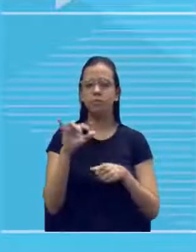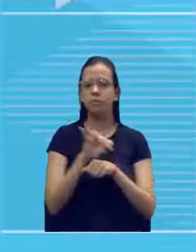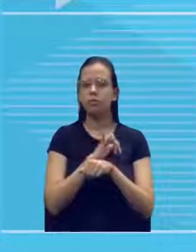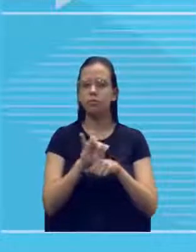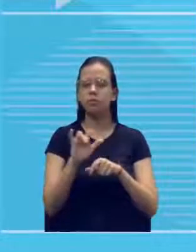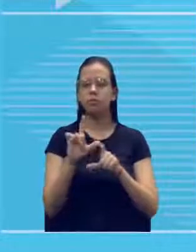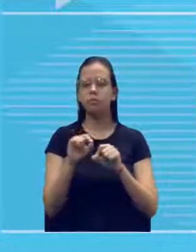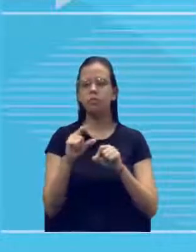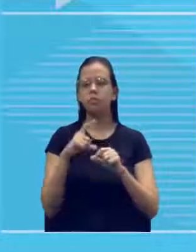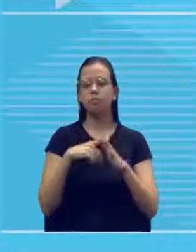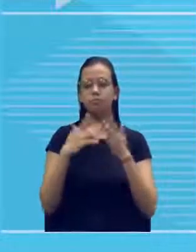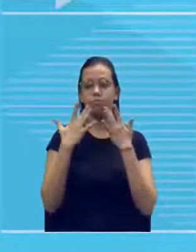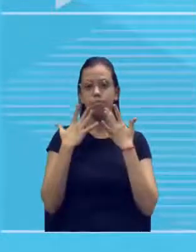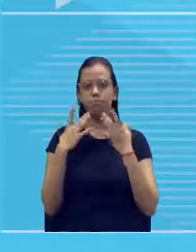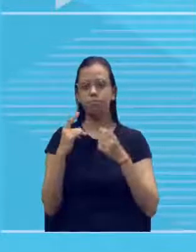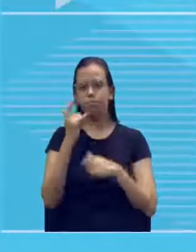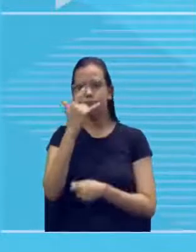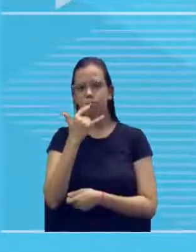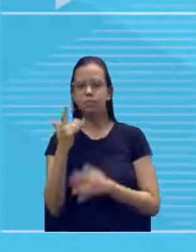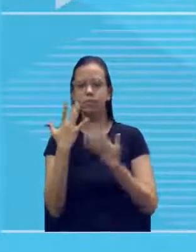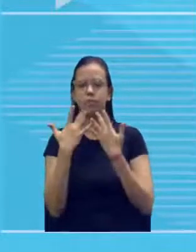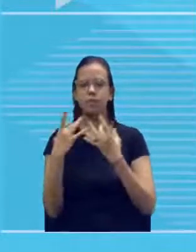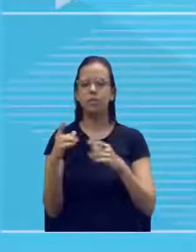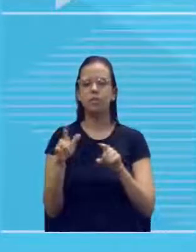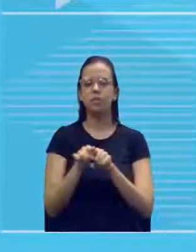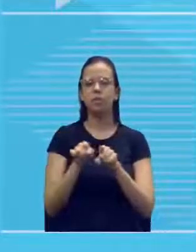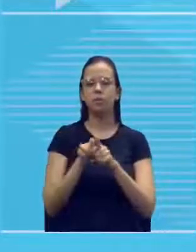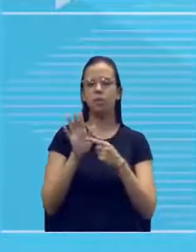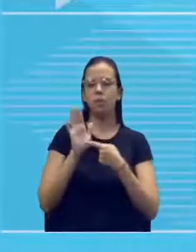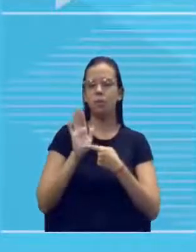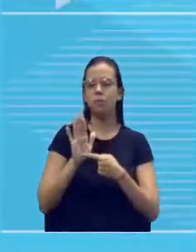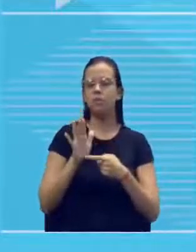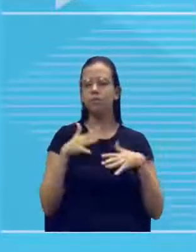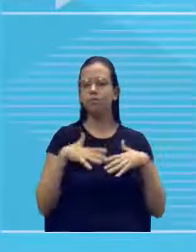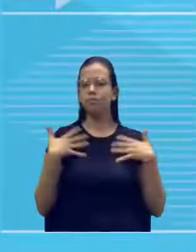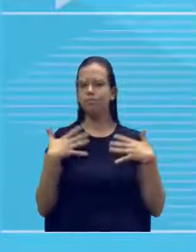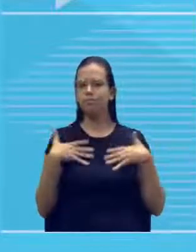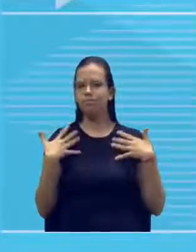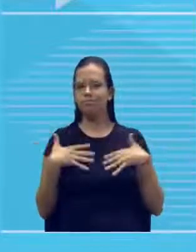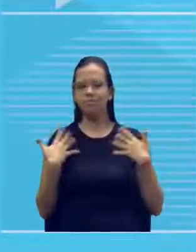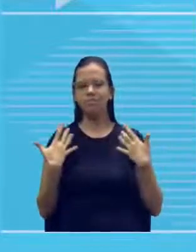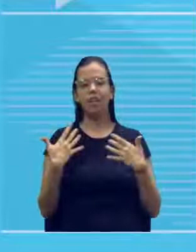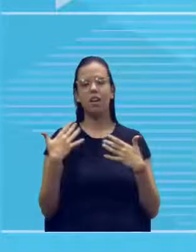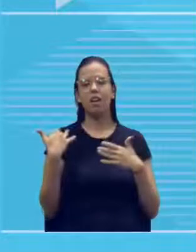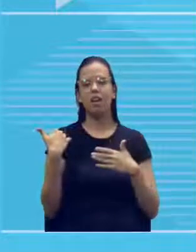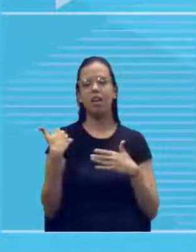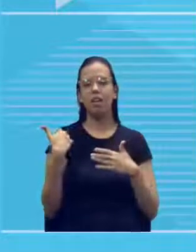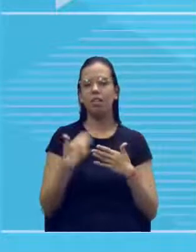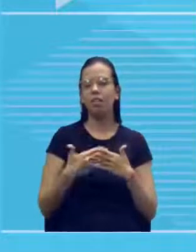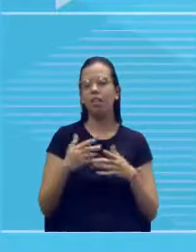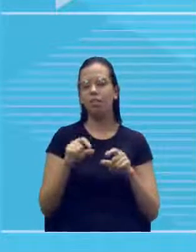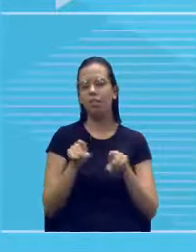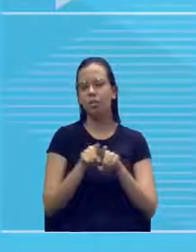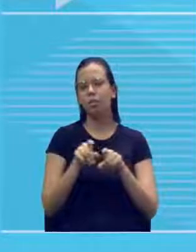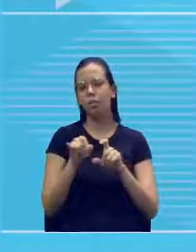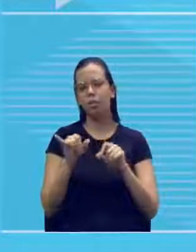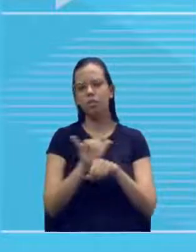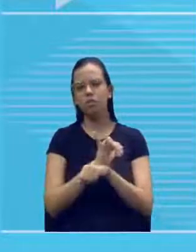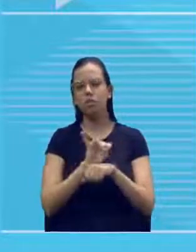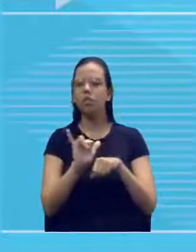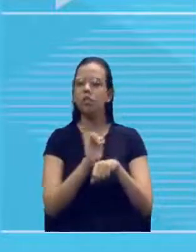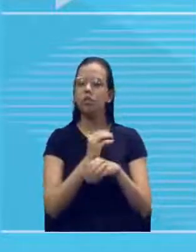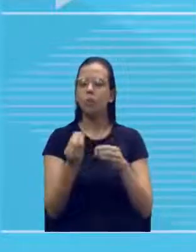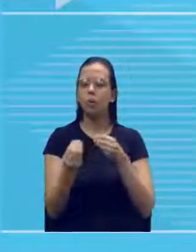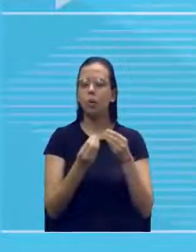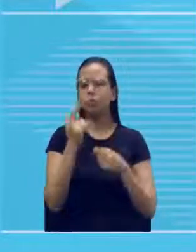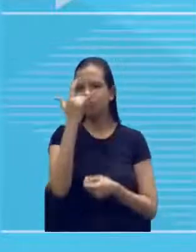atrair atenção, uma forma de manifestar alegria, até mesmo como uma forma de